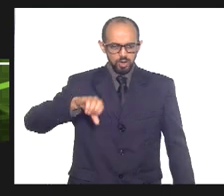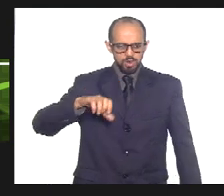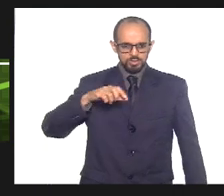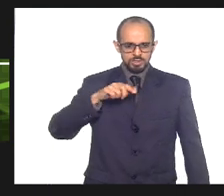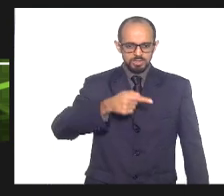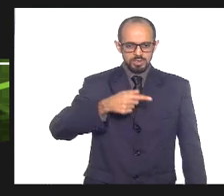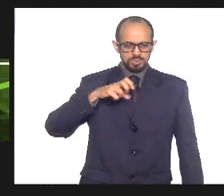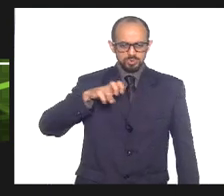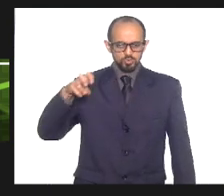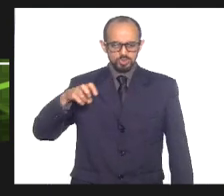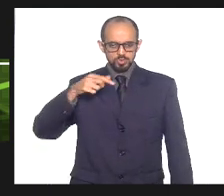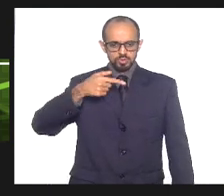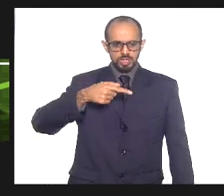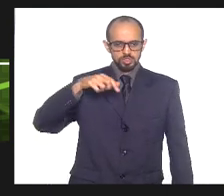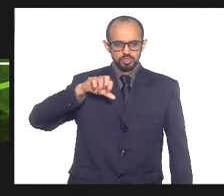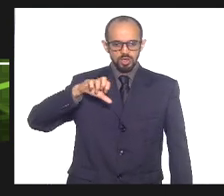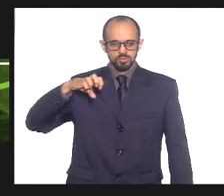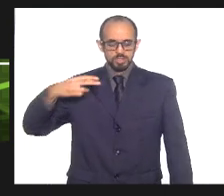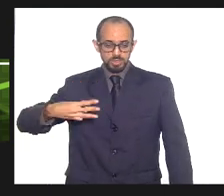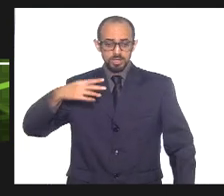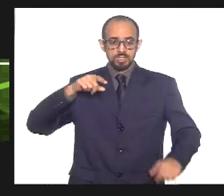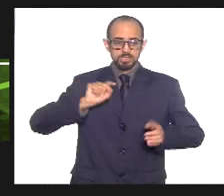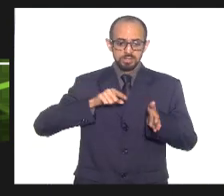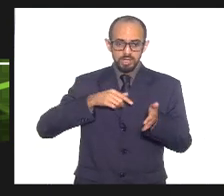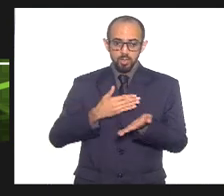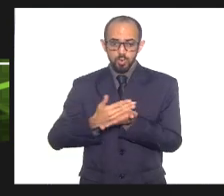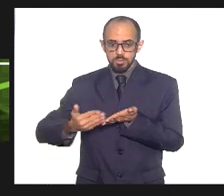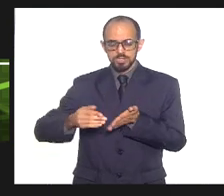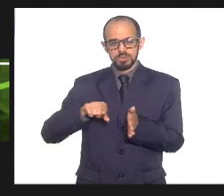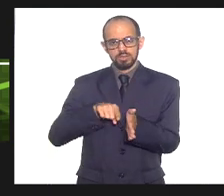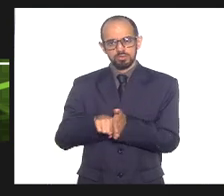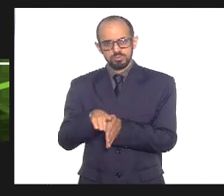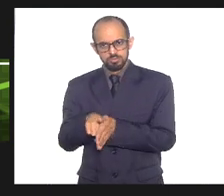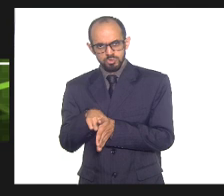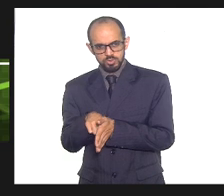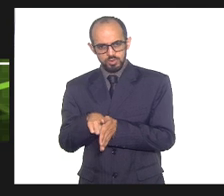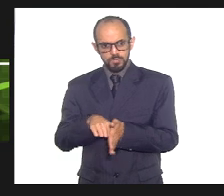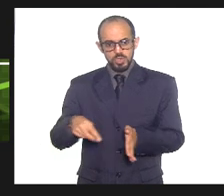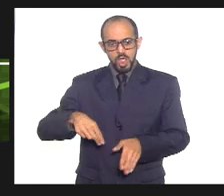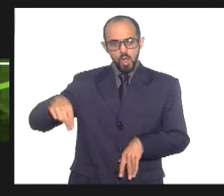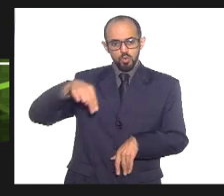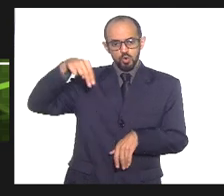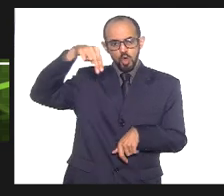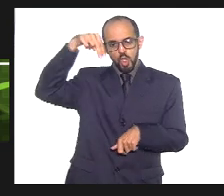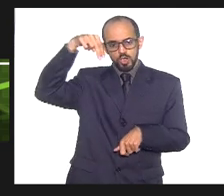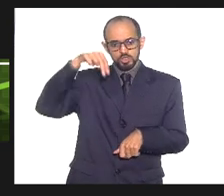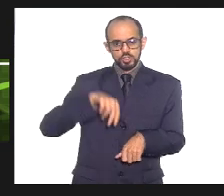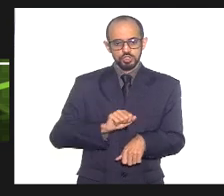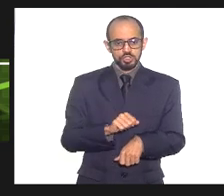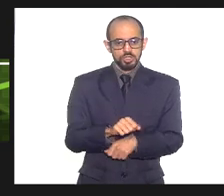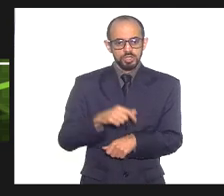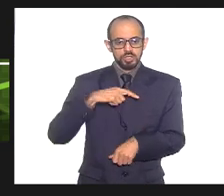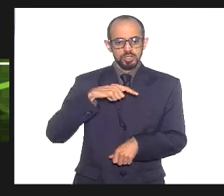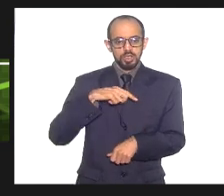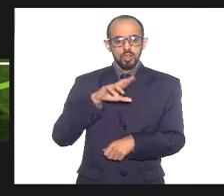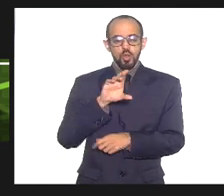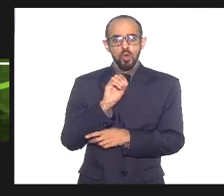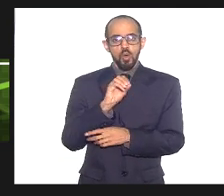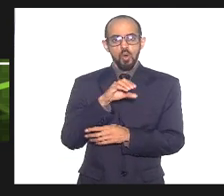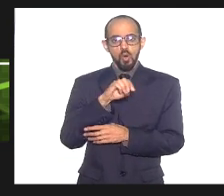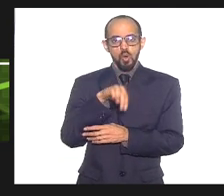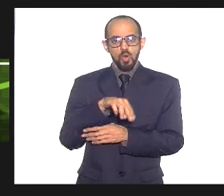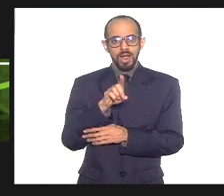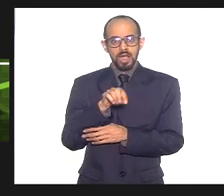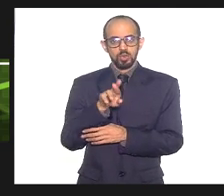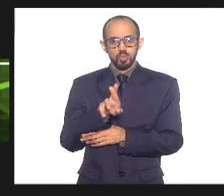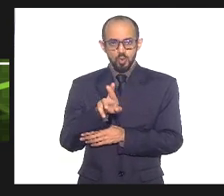Campos, ainda em fase exploratória. Ao norte, o famoso campo de Roncador, como